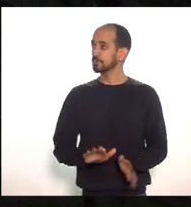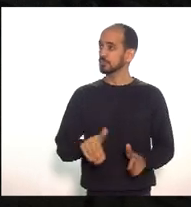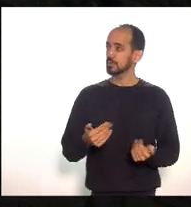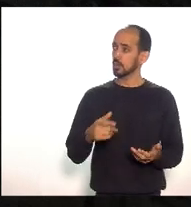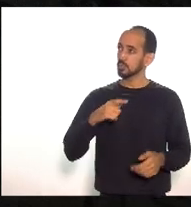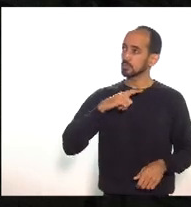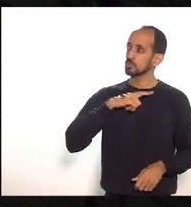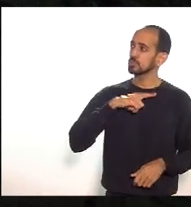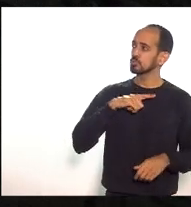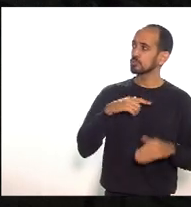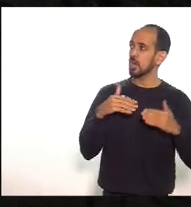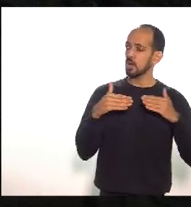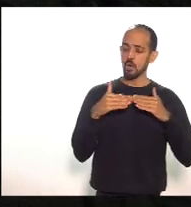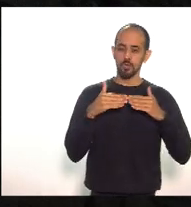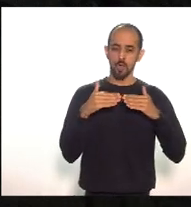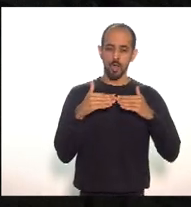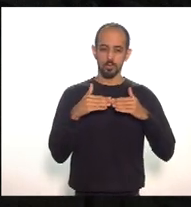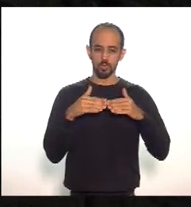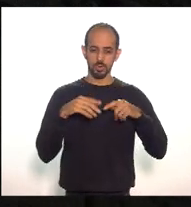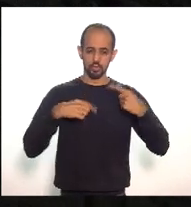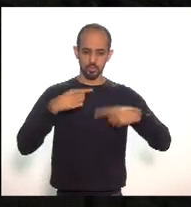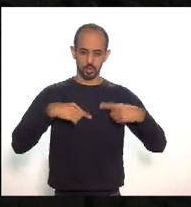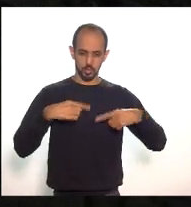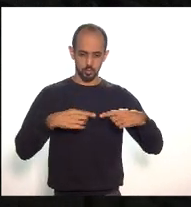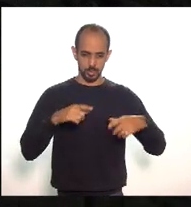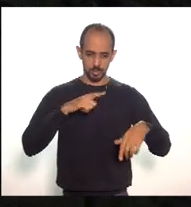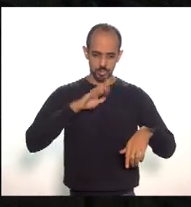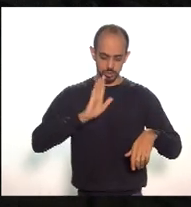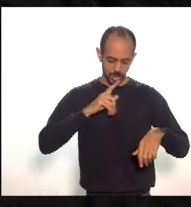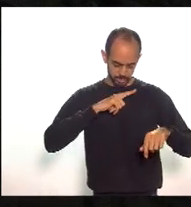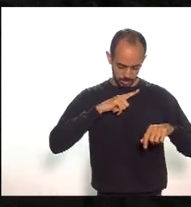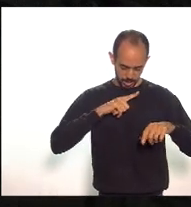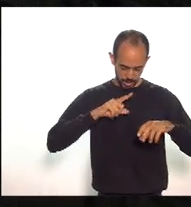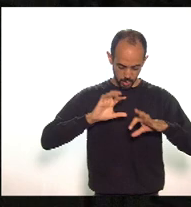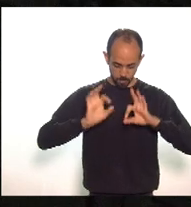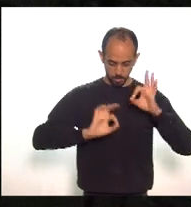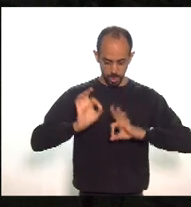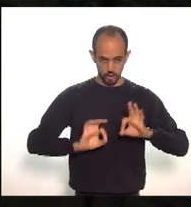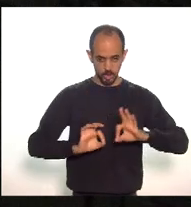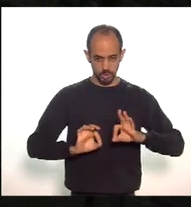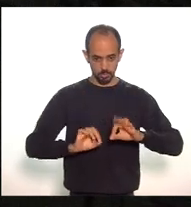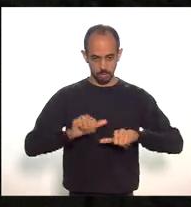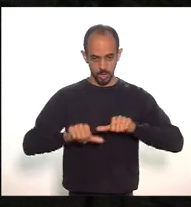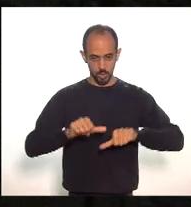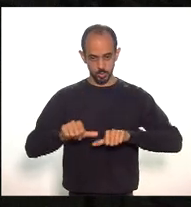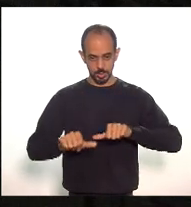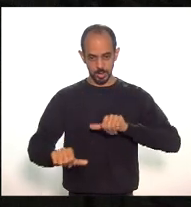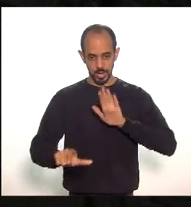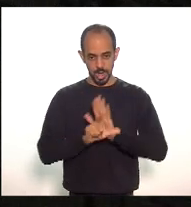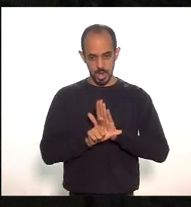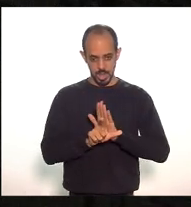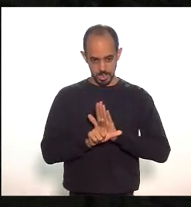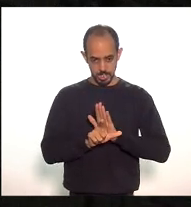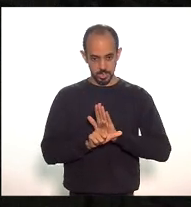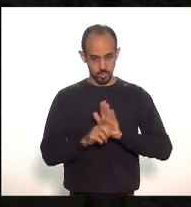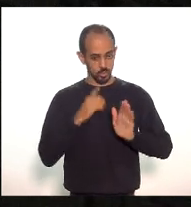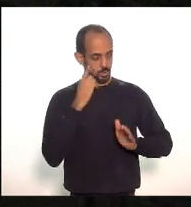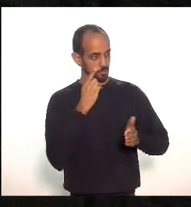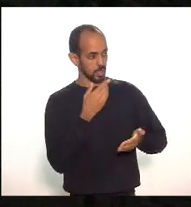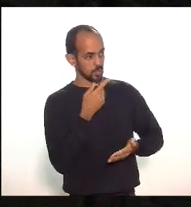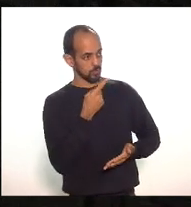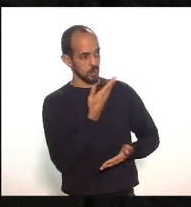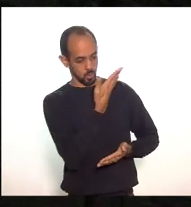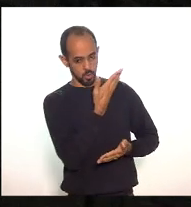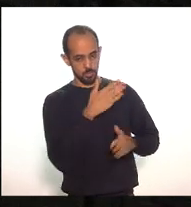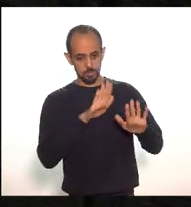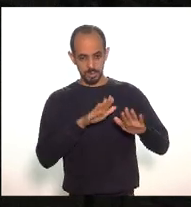a ver com a discussão aqui já o projeto promovendo a alteração da lei que o deputado se referiu pedir para